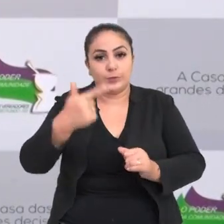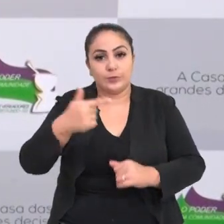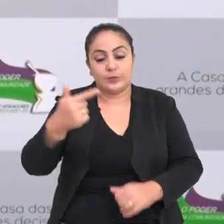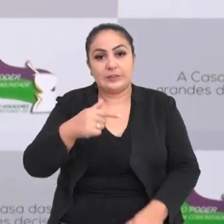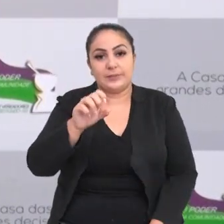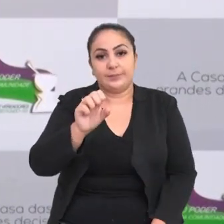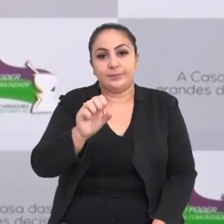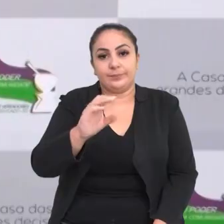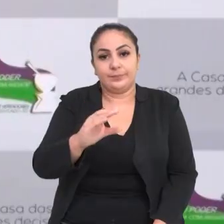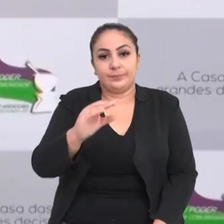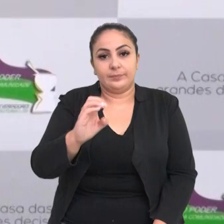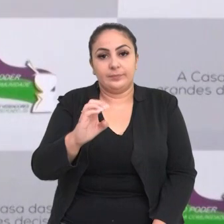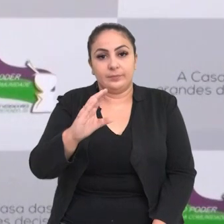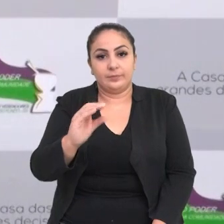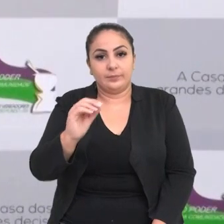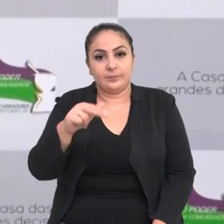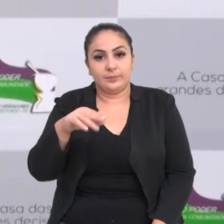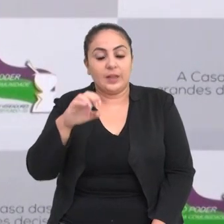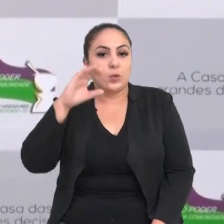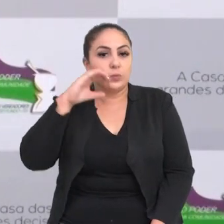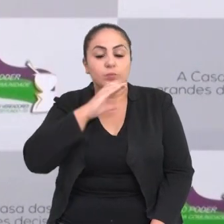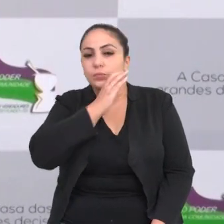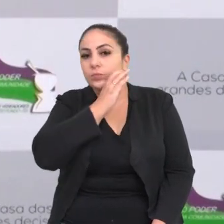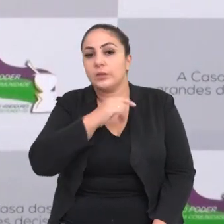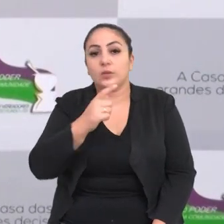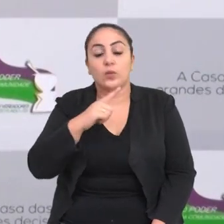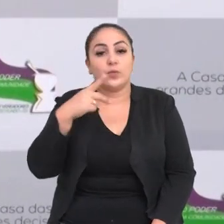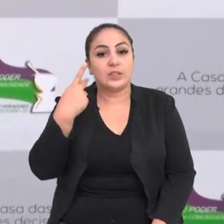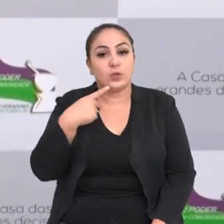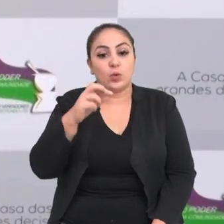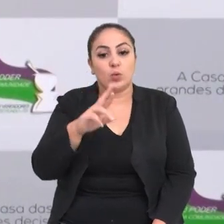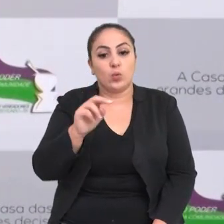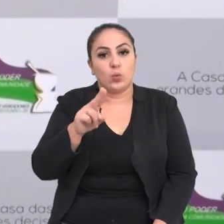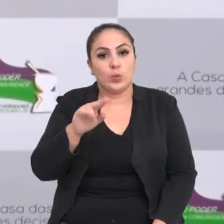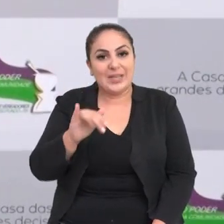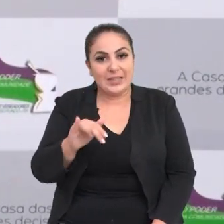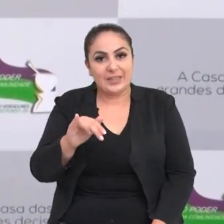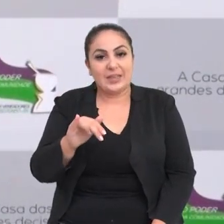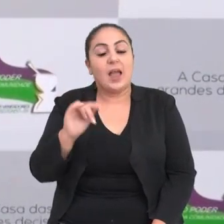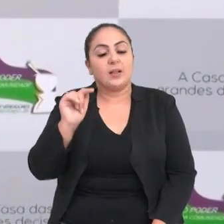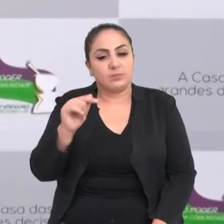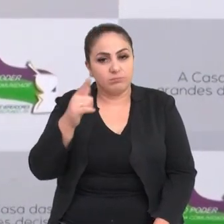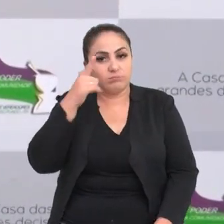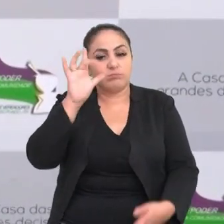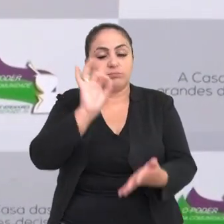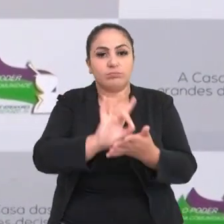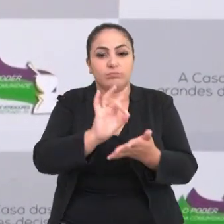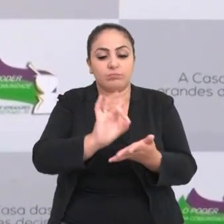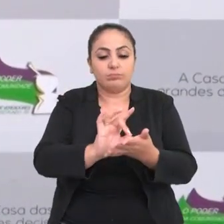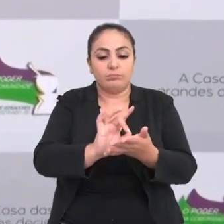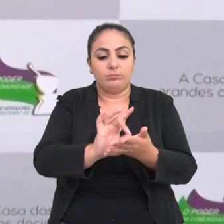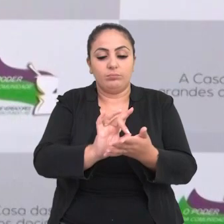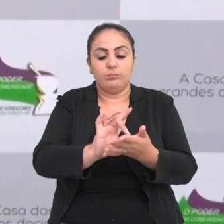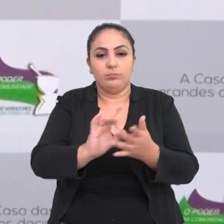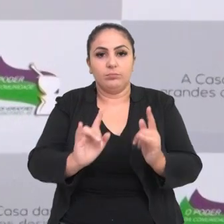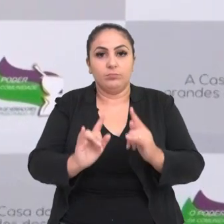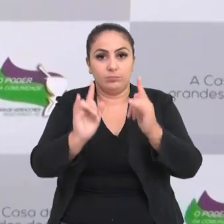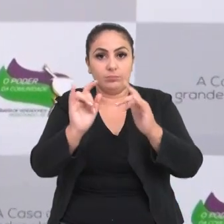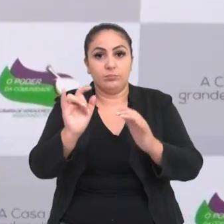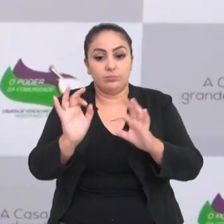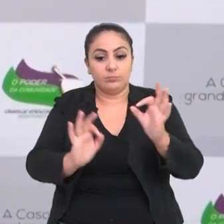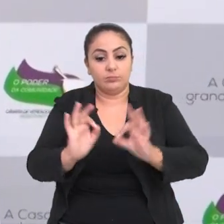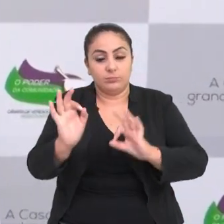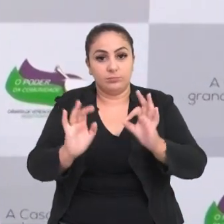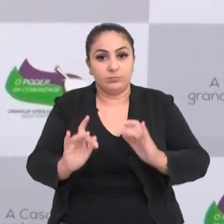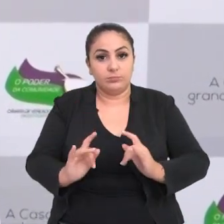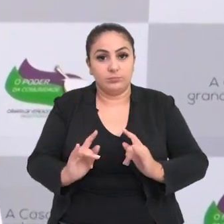vice Seconello, e com o vereador Rui Lorenzato, foi garantido que o projeto do prédio da Gari,